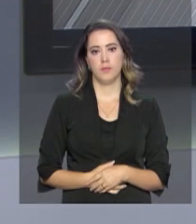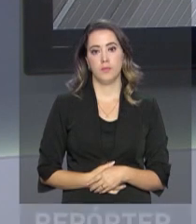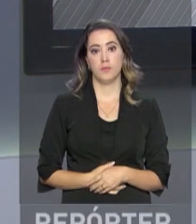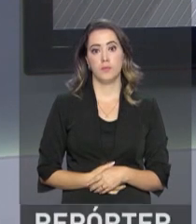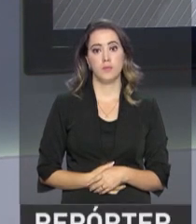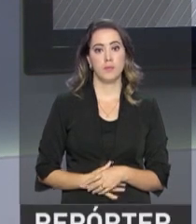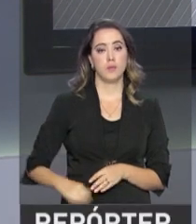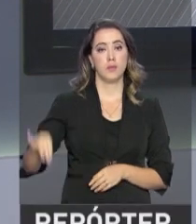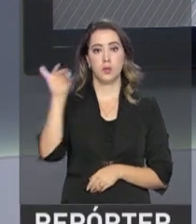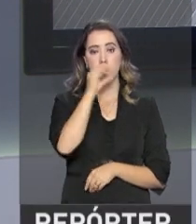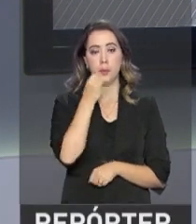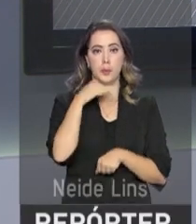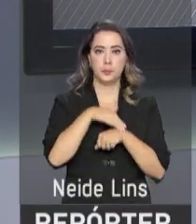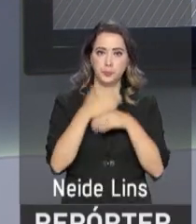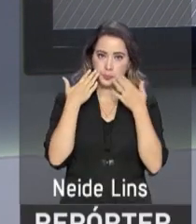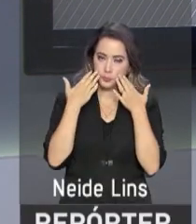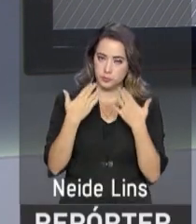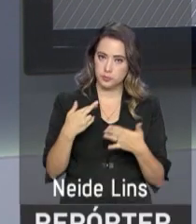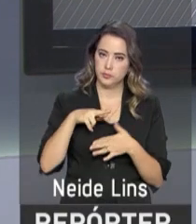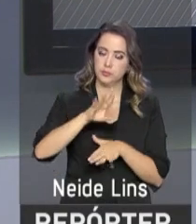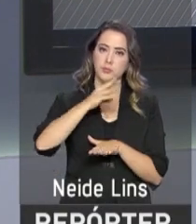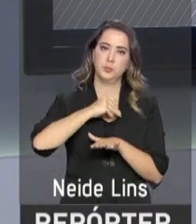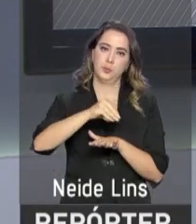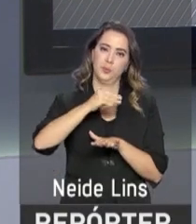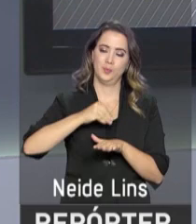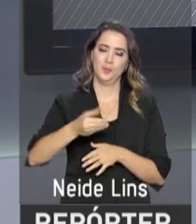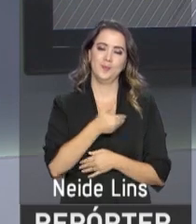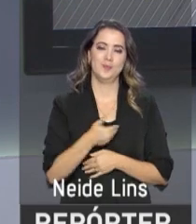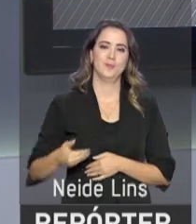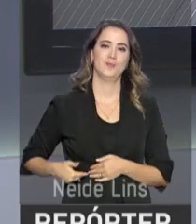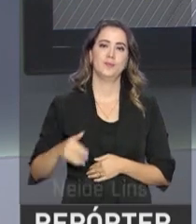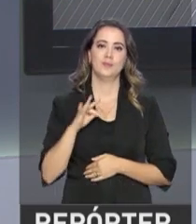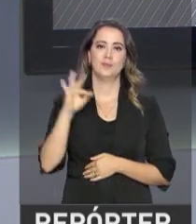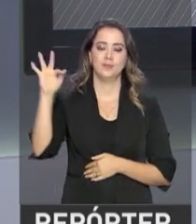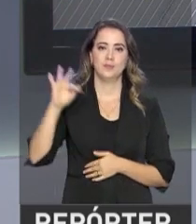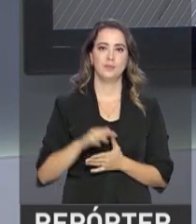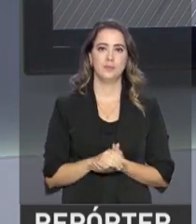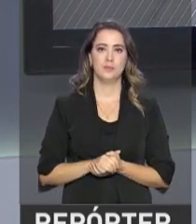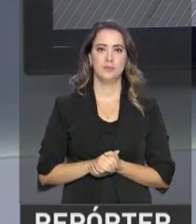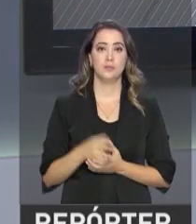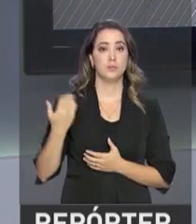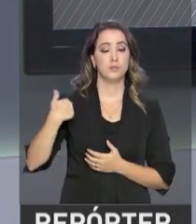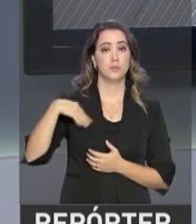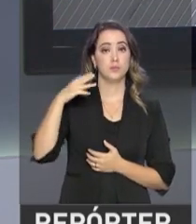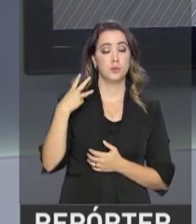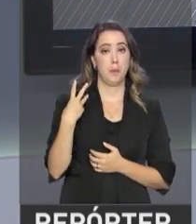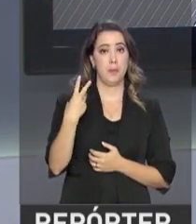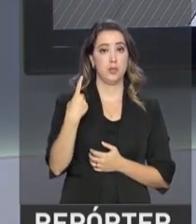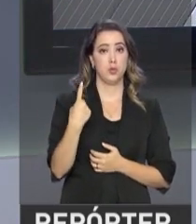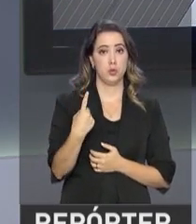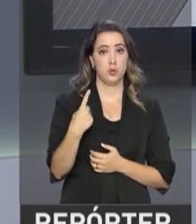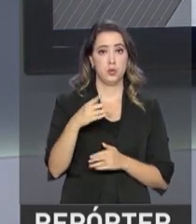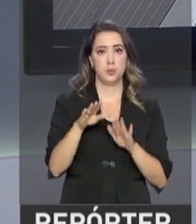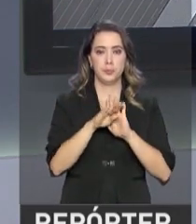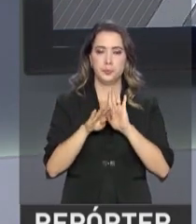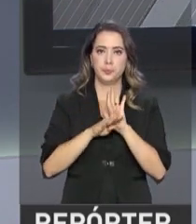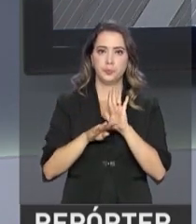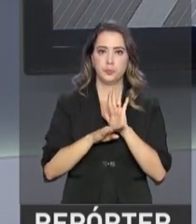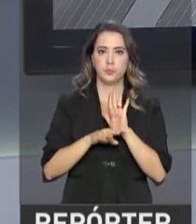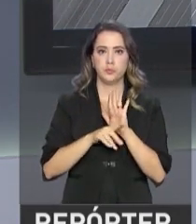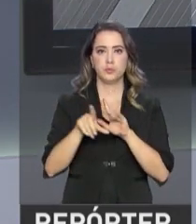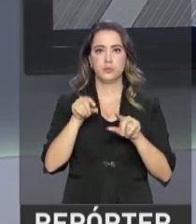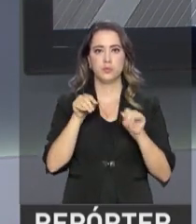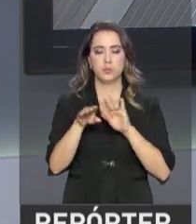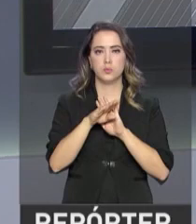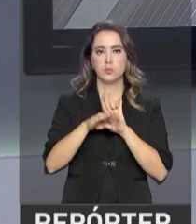olá boa noite no ar o repórter nbr com as notícias do governo federal mas 31 projetos foram qualificados